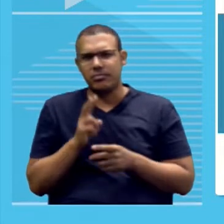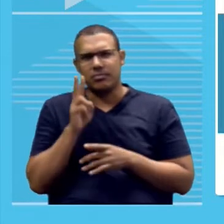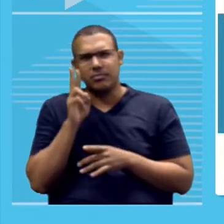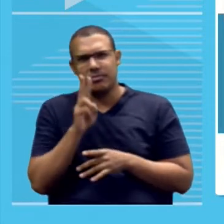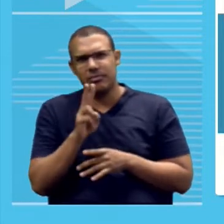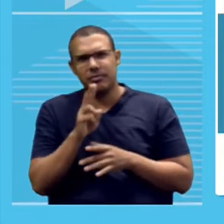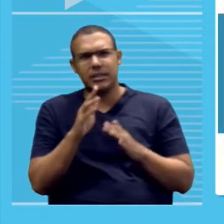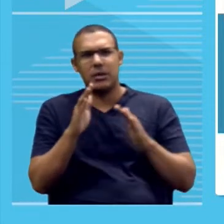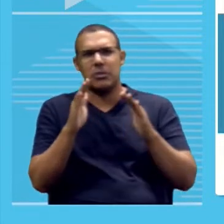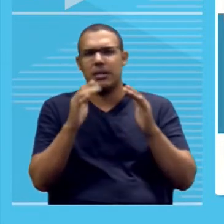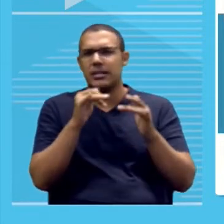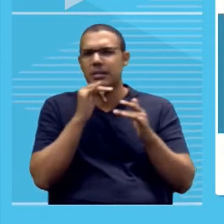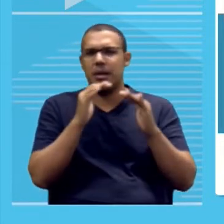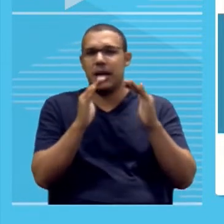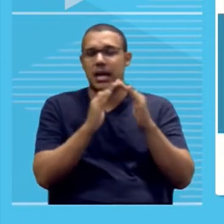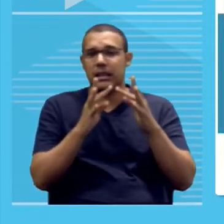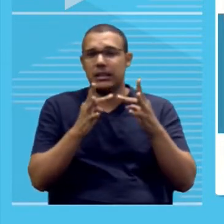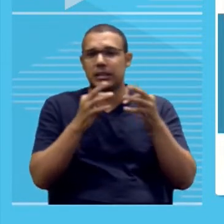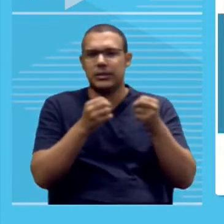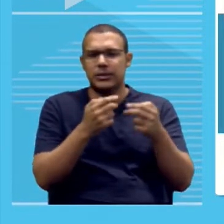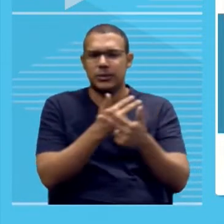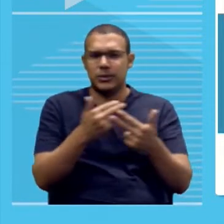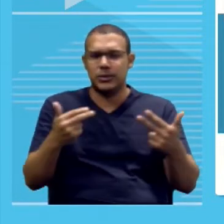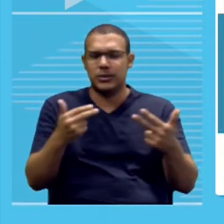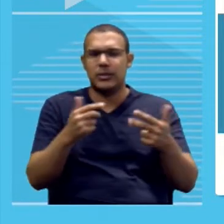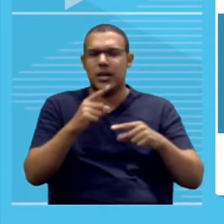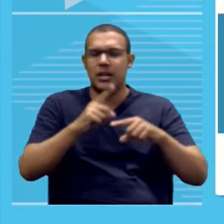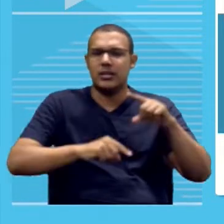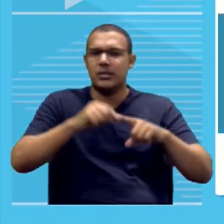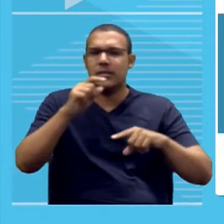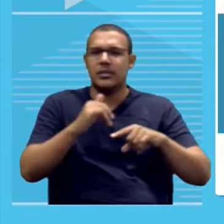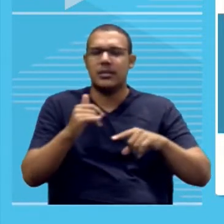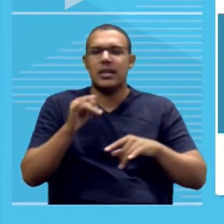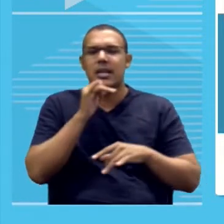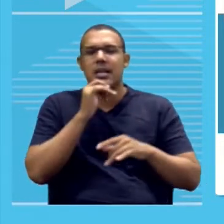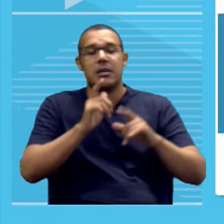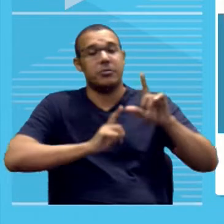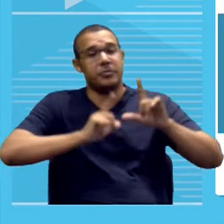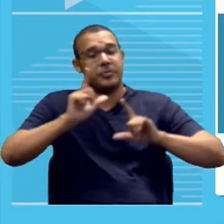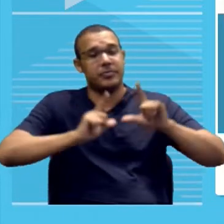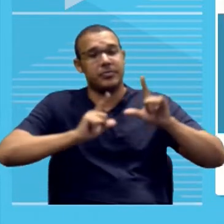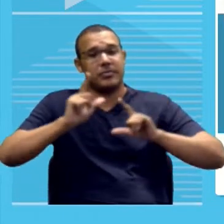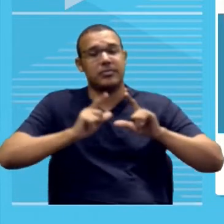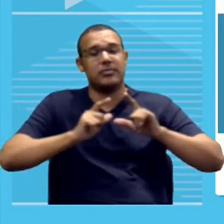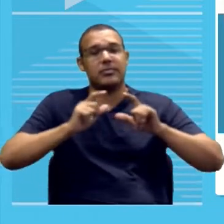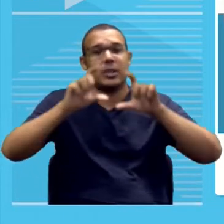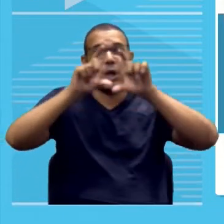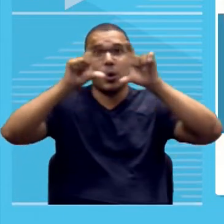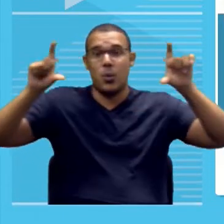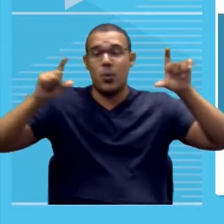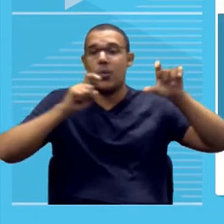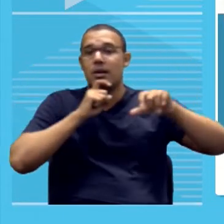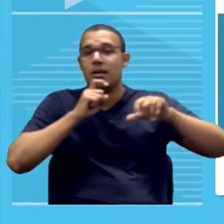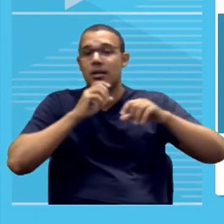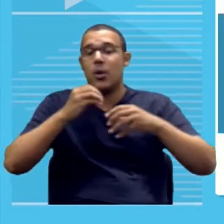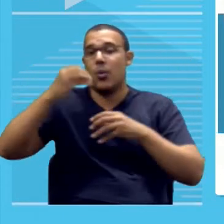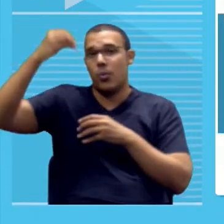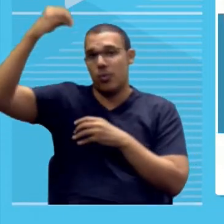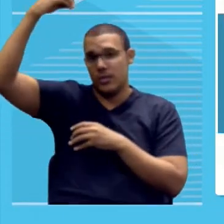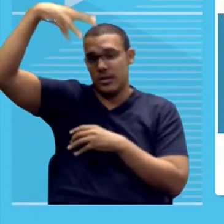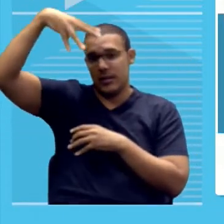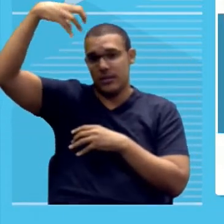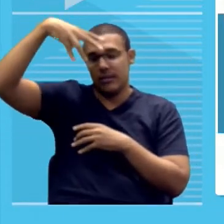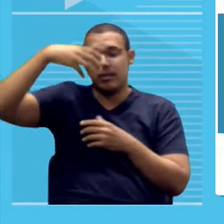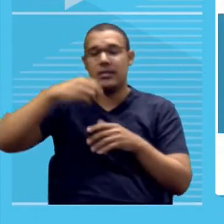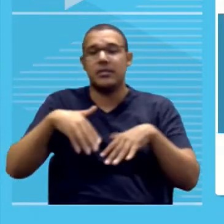casa por completo, com seus vários aparelhos, né? Você tem TV, você tem ar-condicionado, você tem lâmpadas, então você